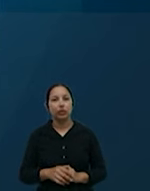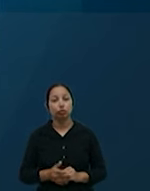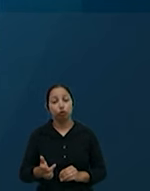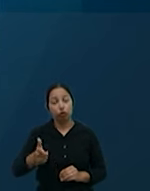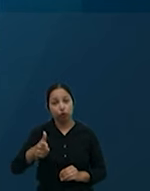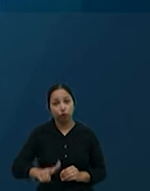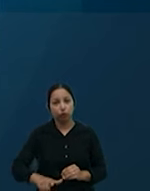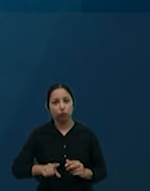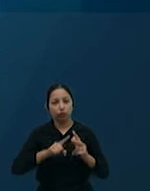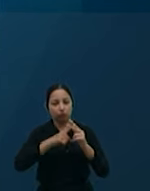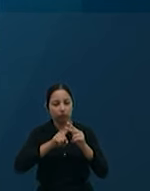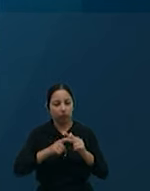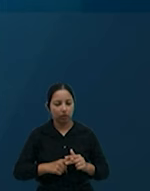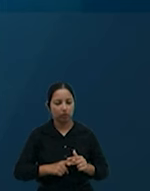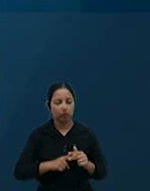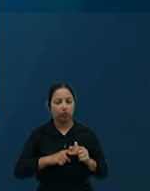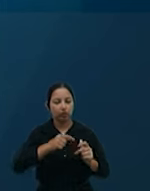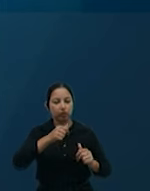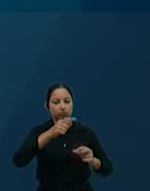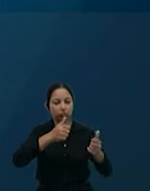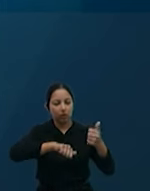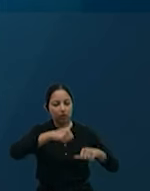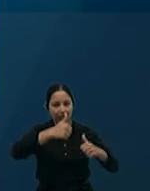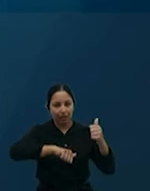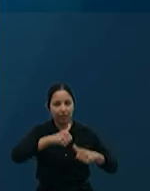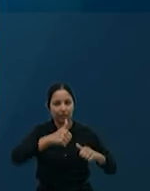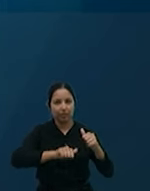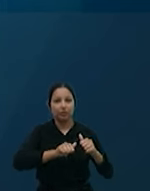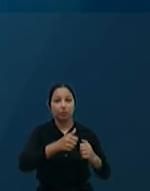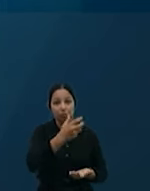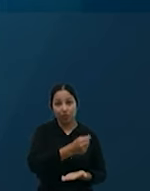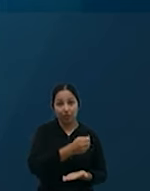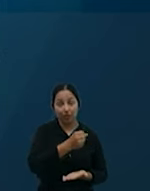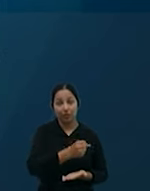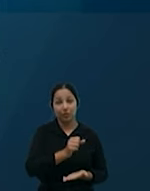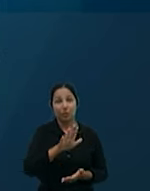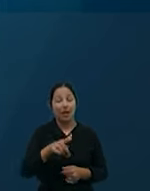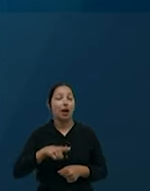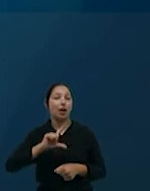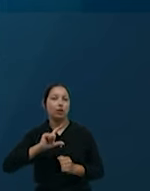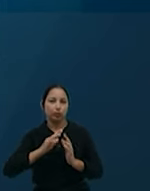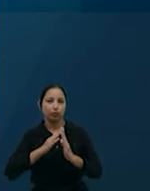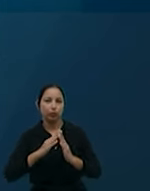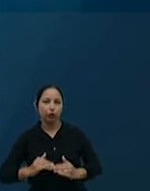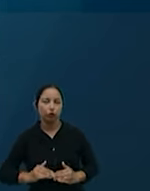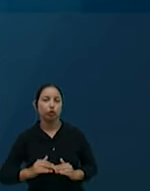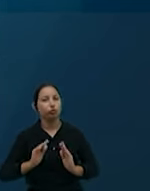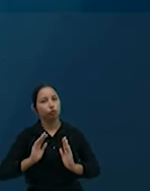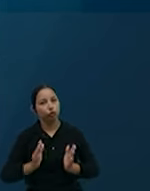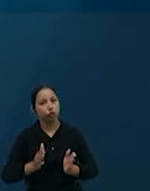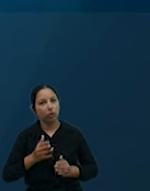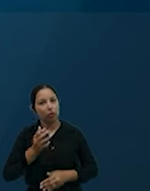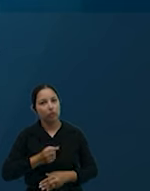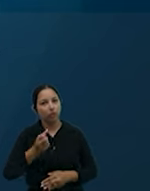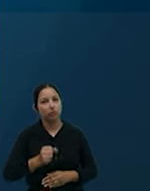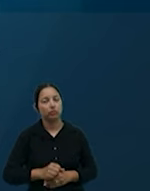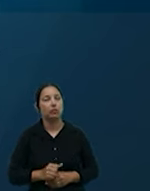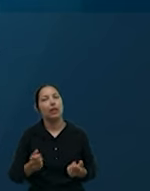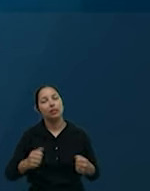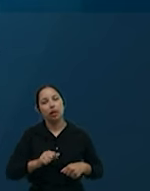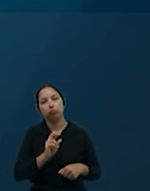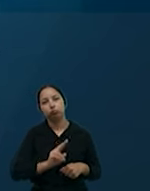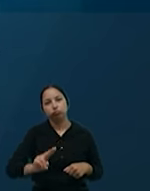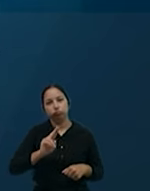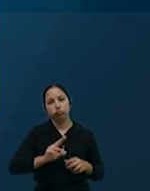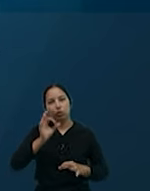quando já houve o pedido administrativo, nessas situações poderia se buscar diretamente a via judicial.